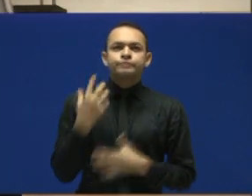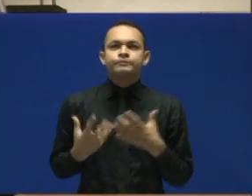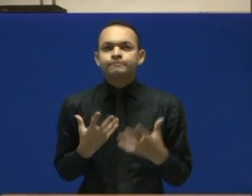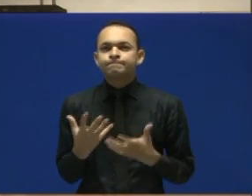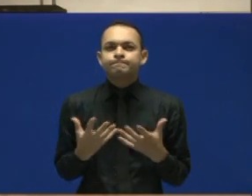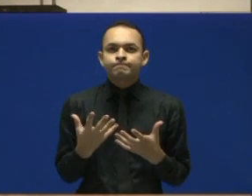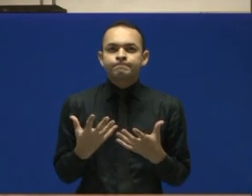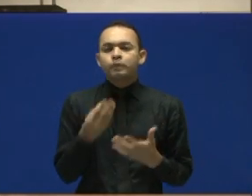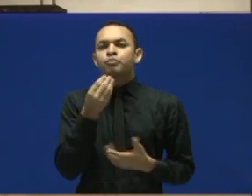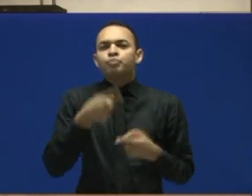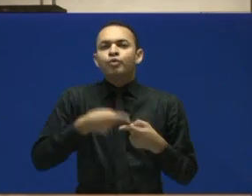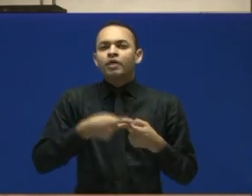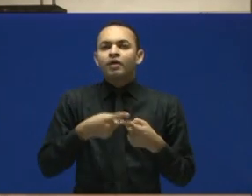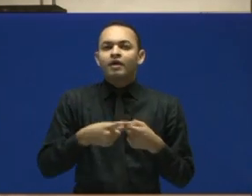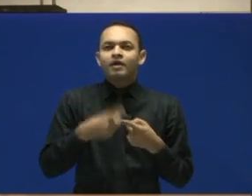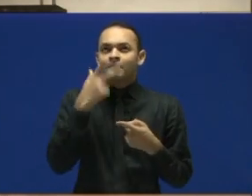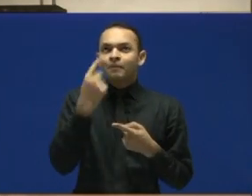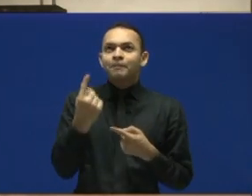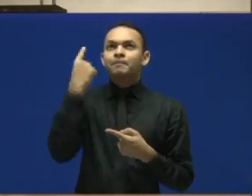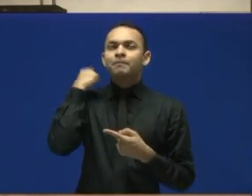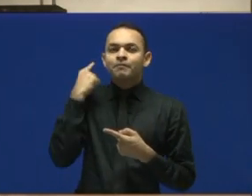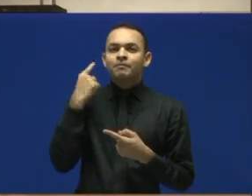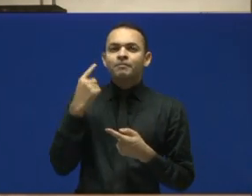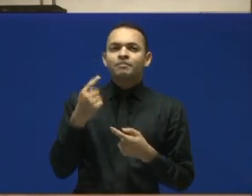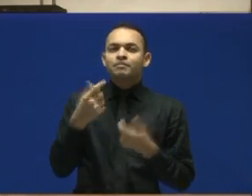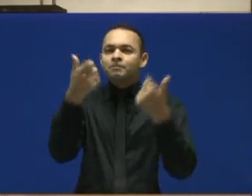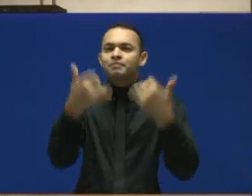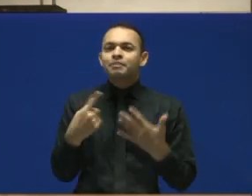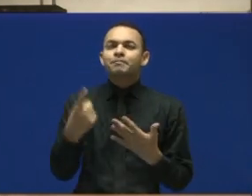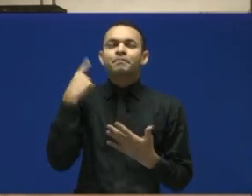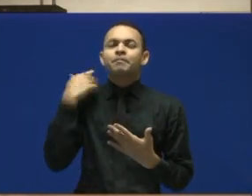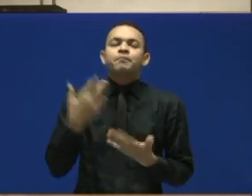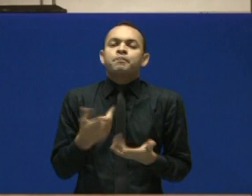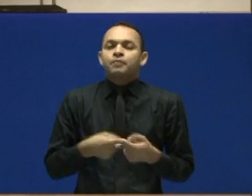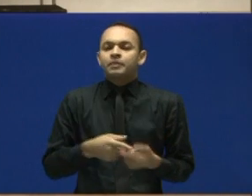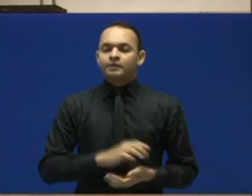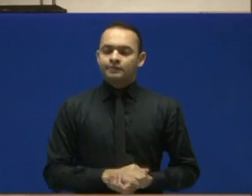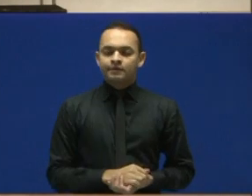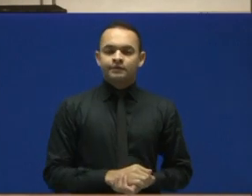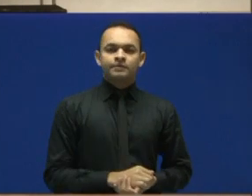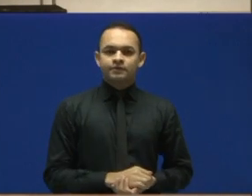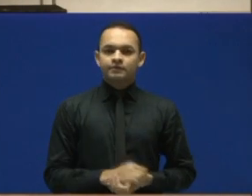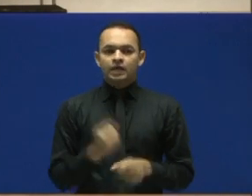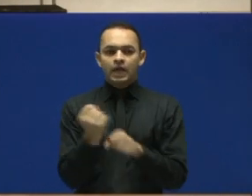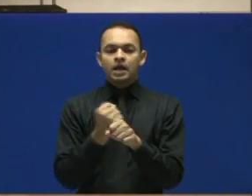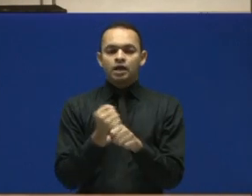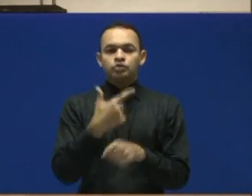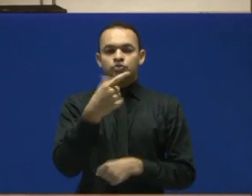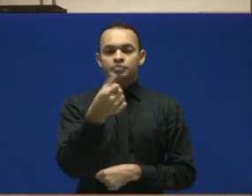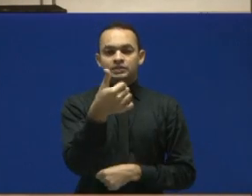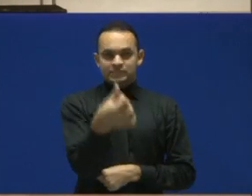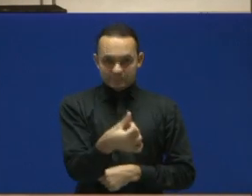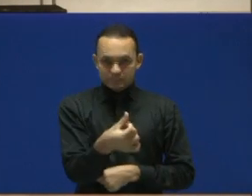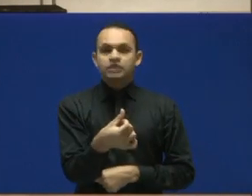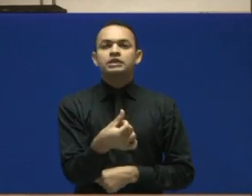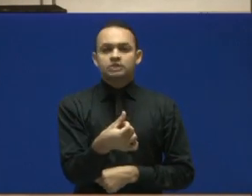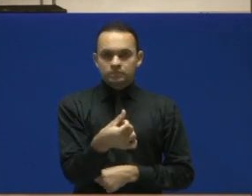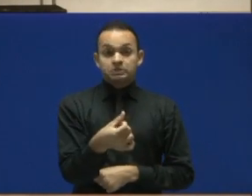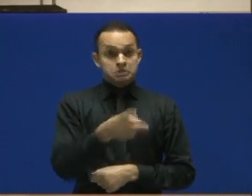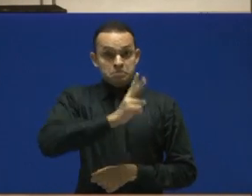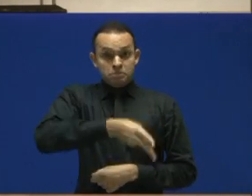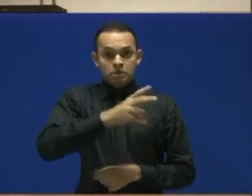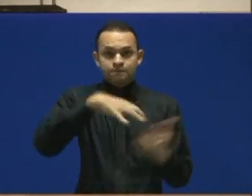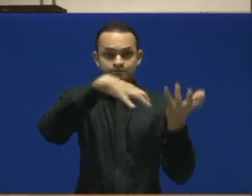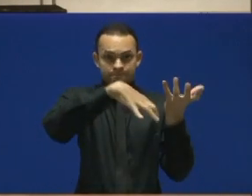passado porque em 2016 o mesmo congresso brasileiro